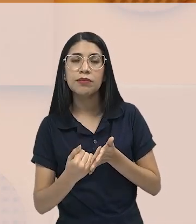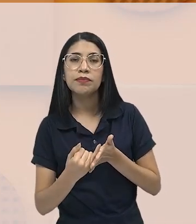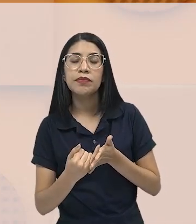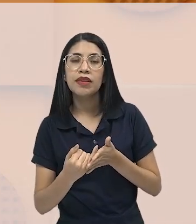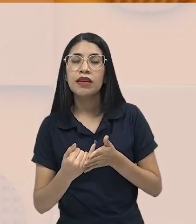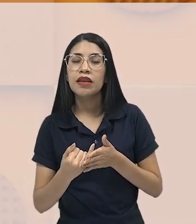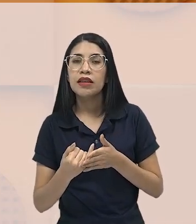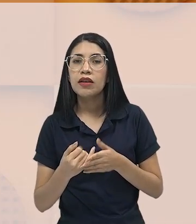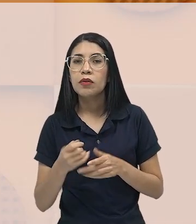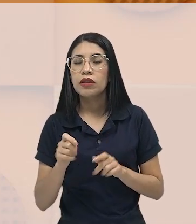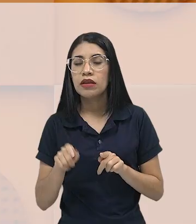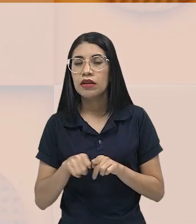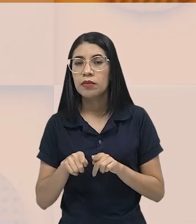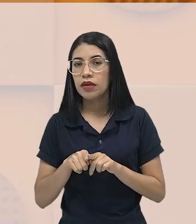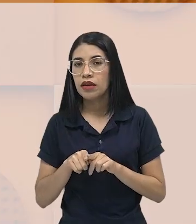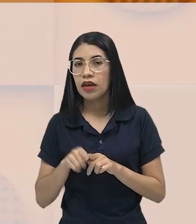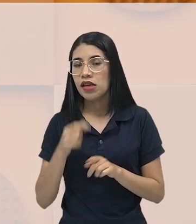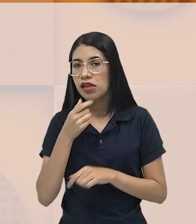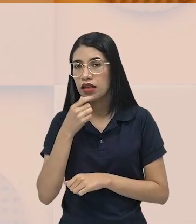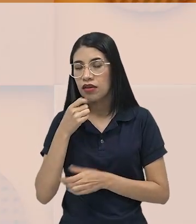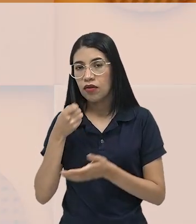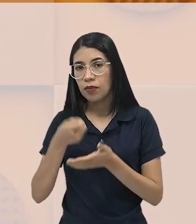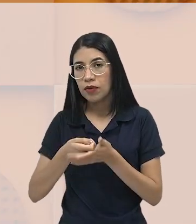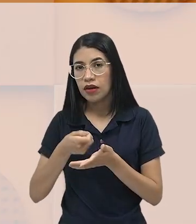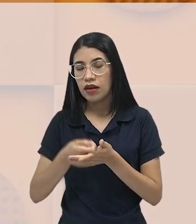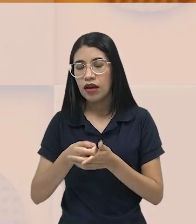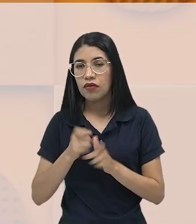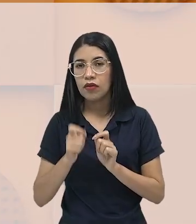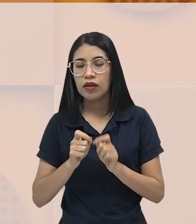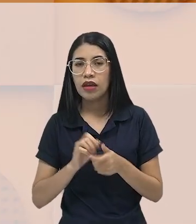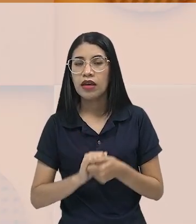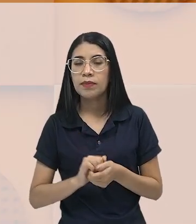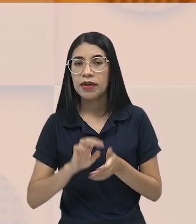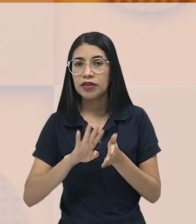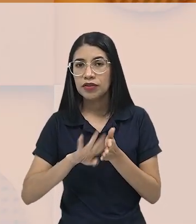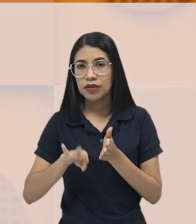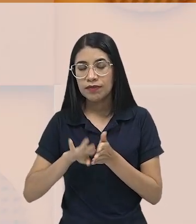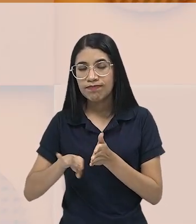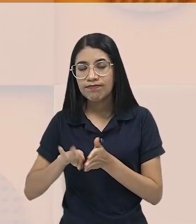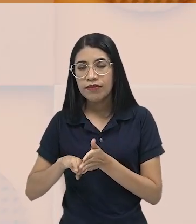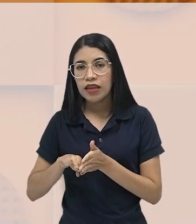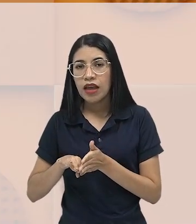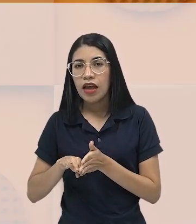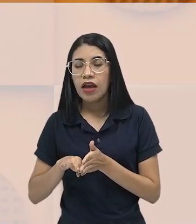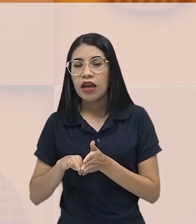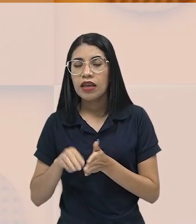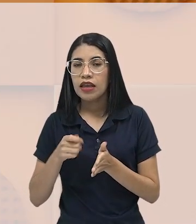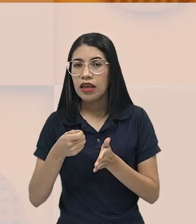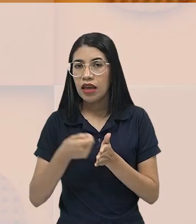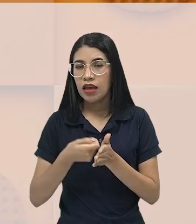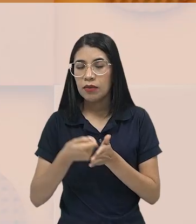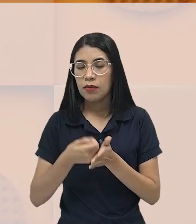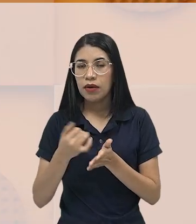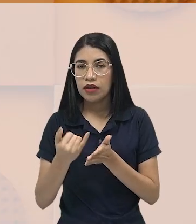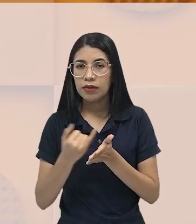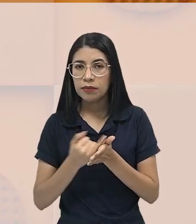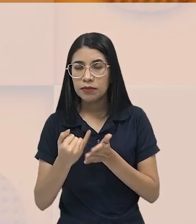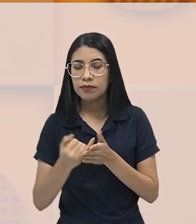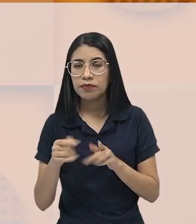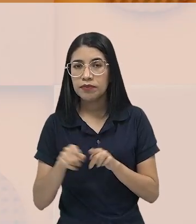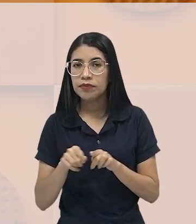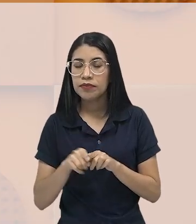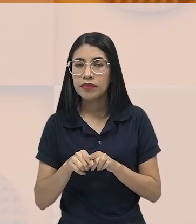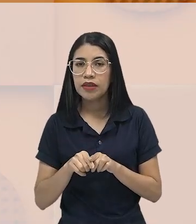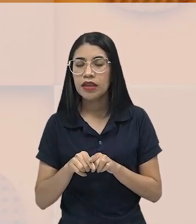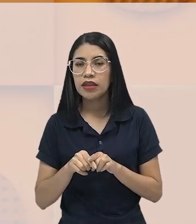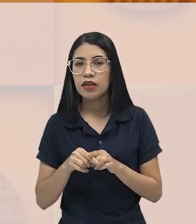buscar impor uma retirada muito grande de impostos nessa época, né, através de suas leis. E não